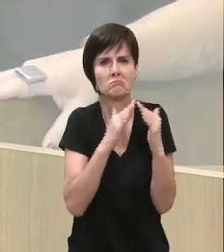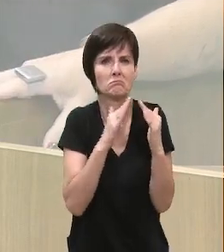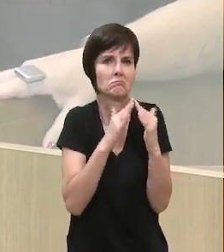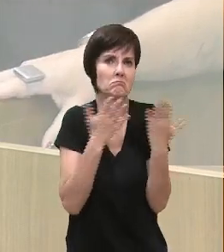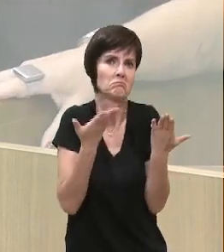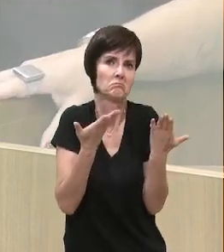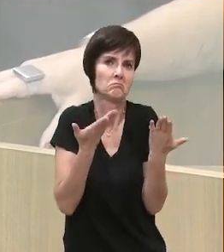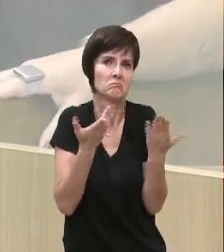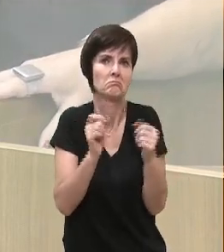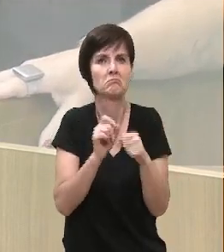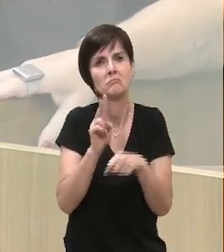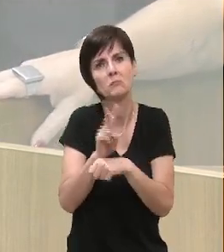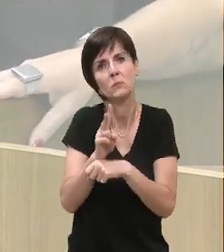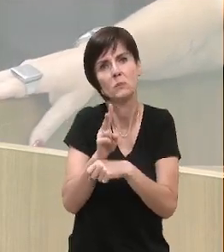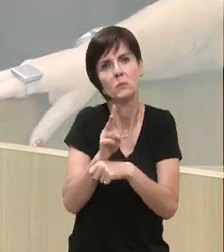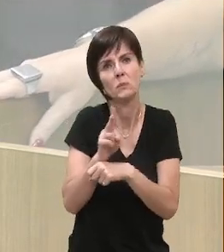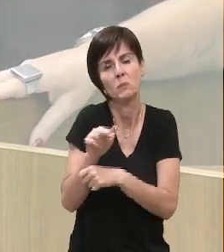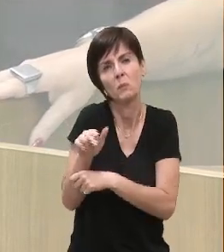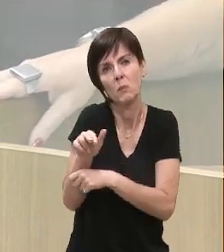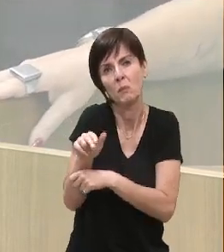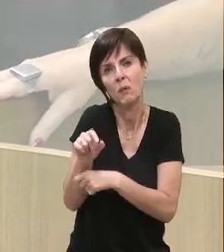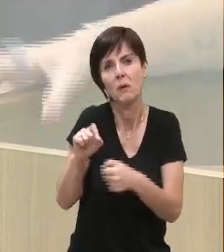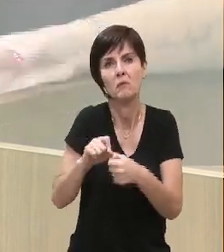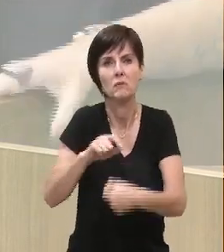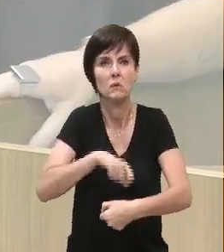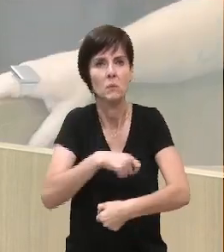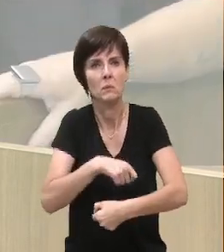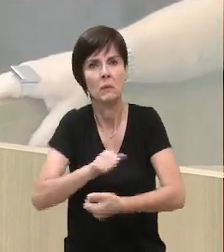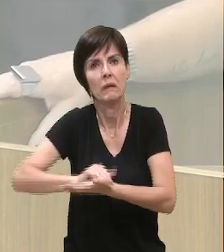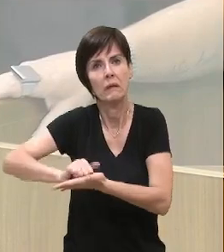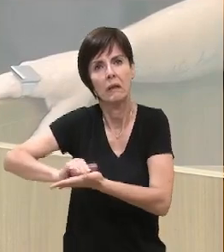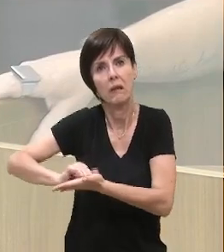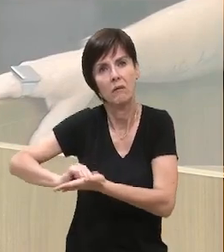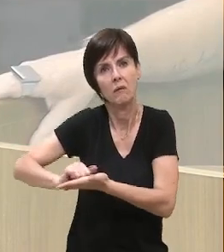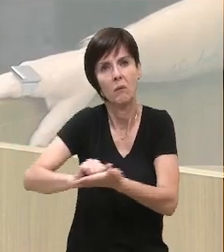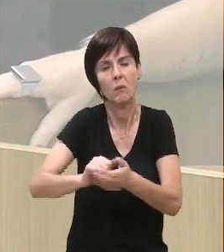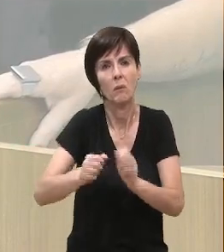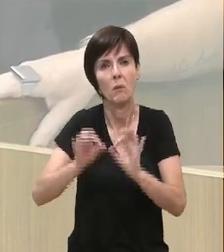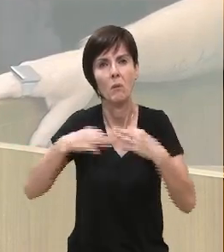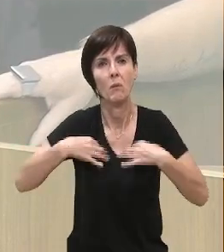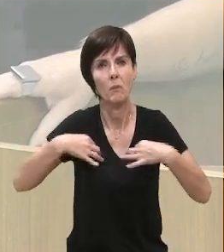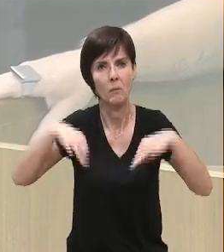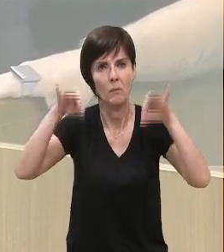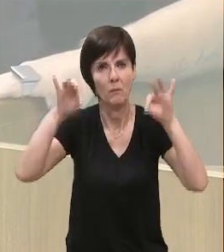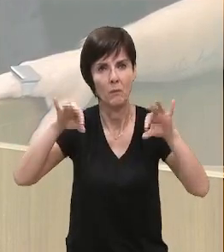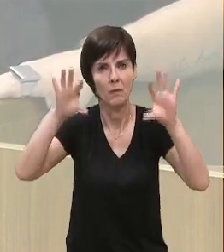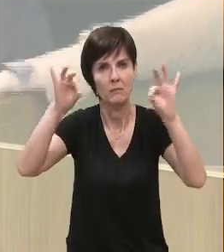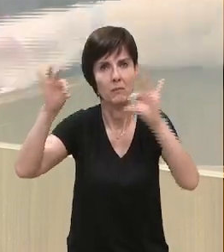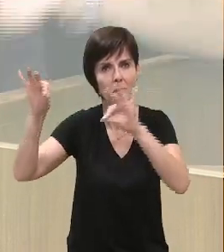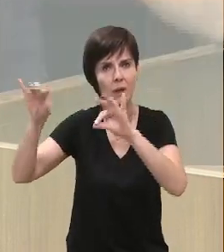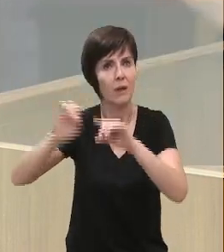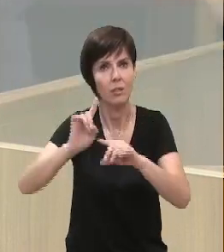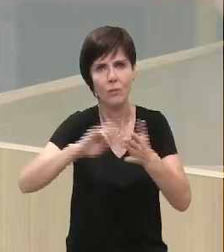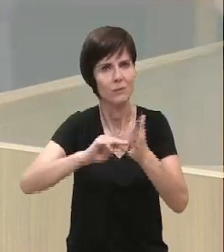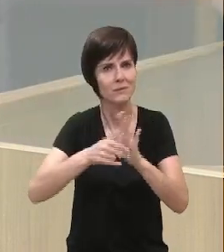Às vezes cuida do meu irmão, faz comida, lava roupa. Tá, isso não é trabalho.